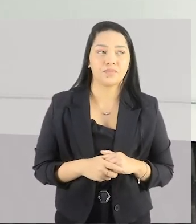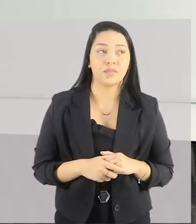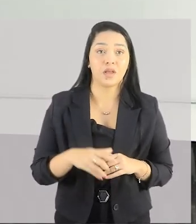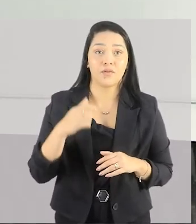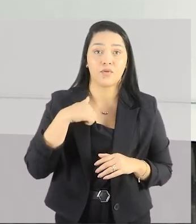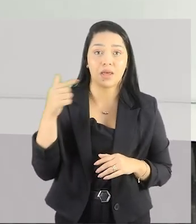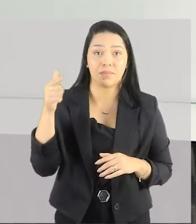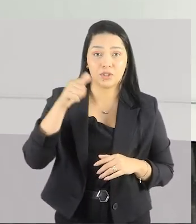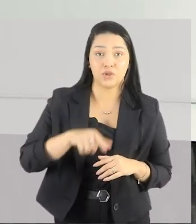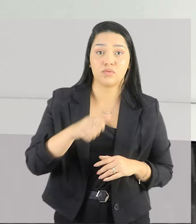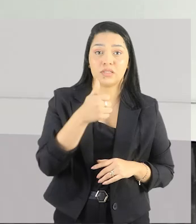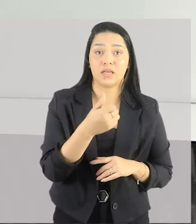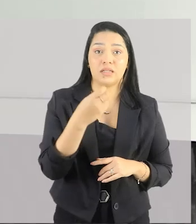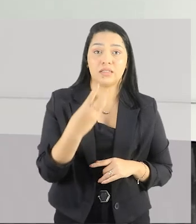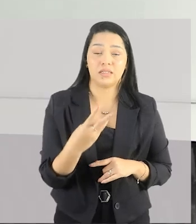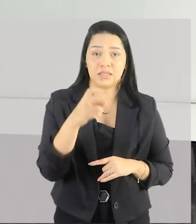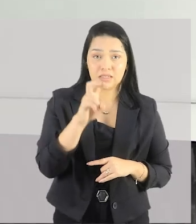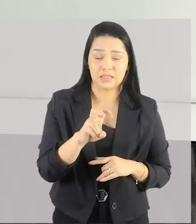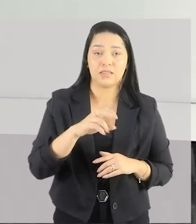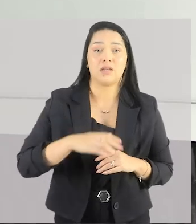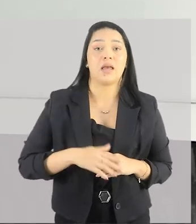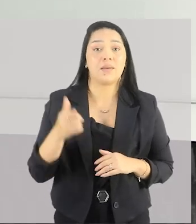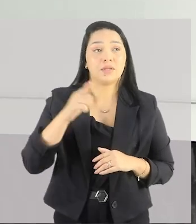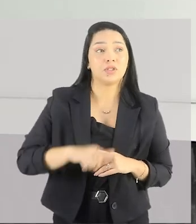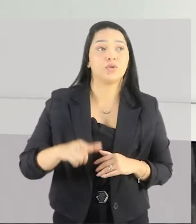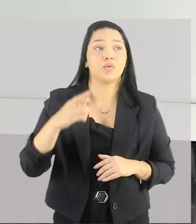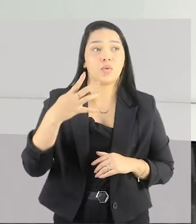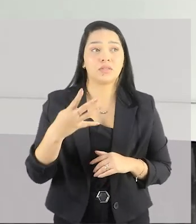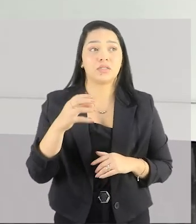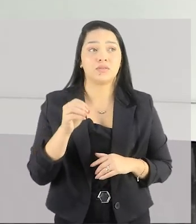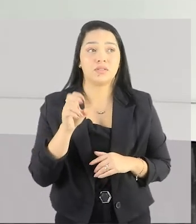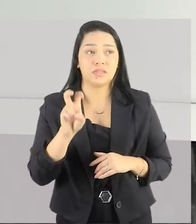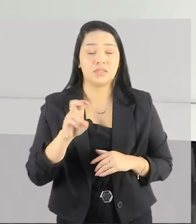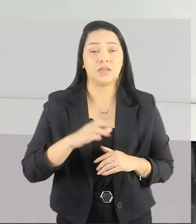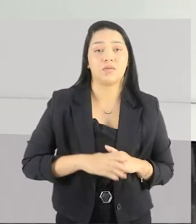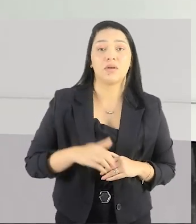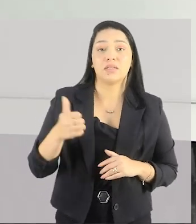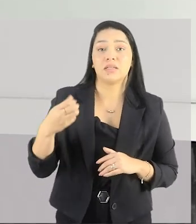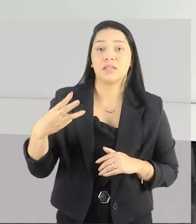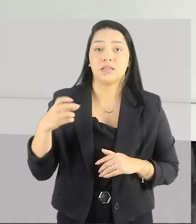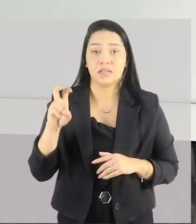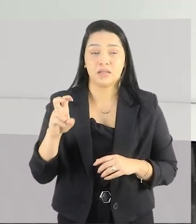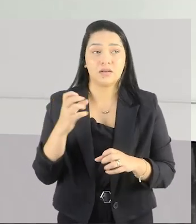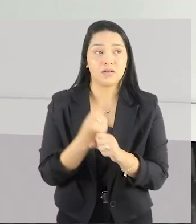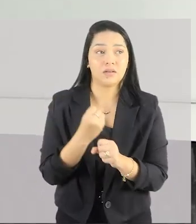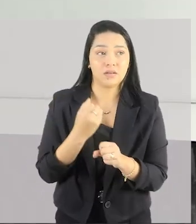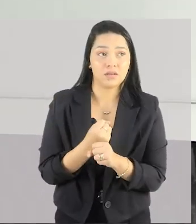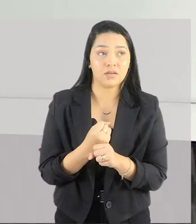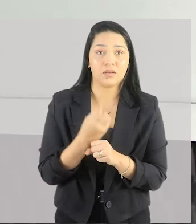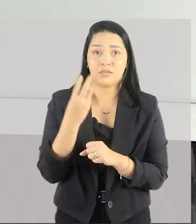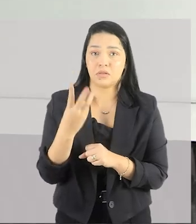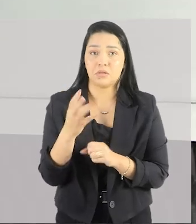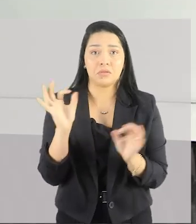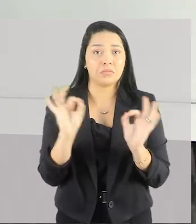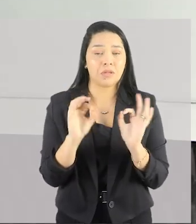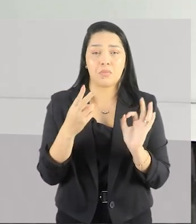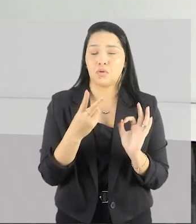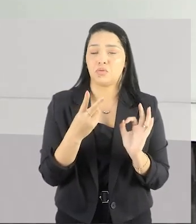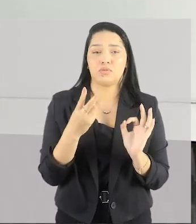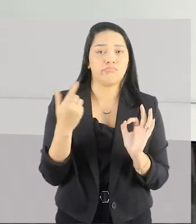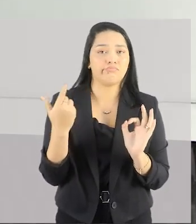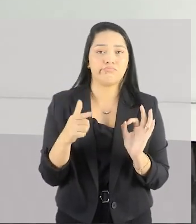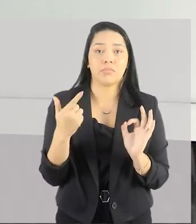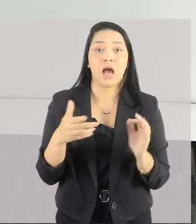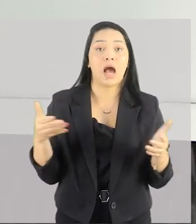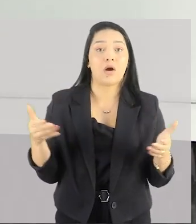vou repetir o 135, vou repetir o 435 e essa divisão vai dar 135. Não dá mais por 2,